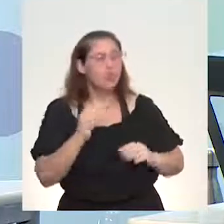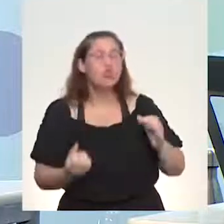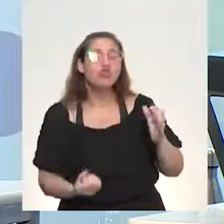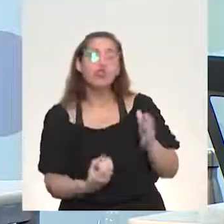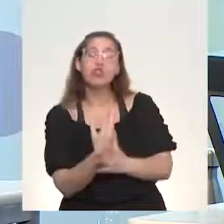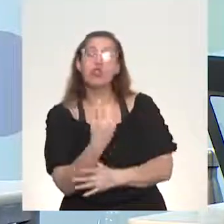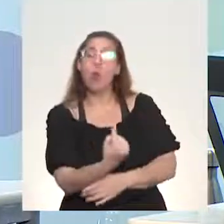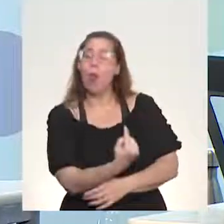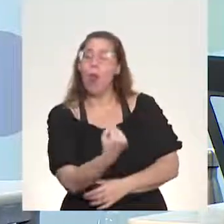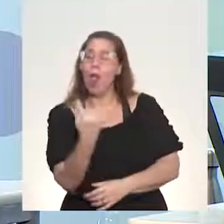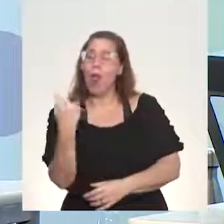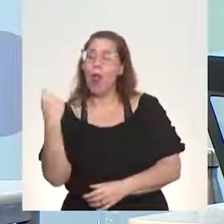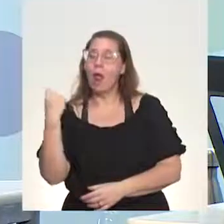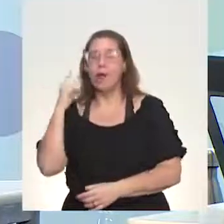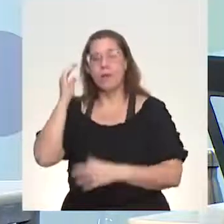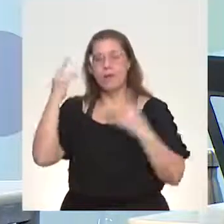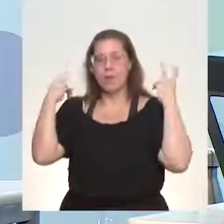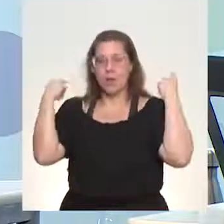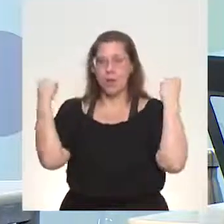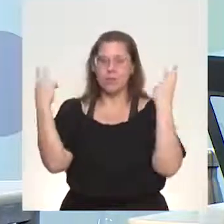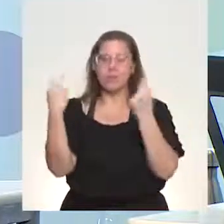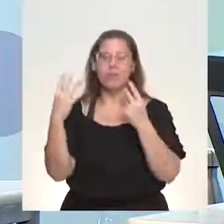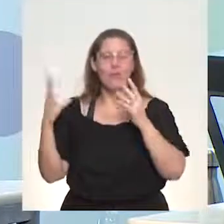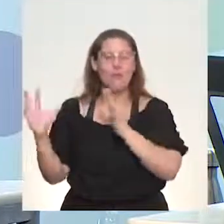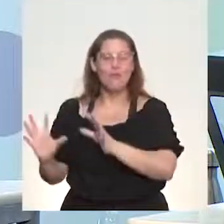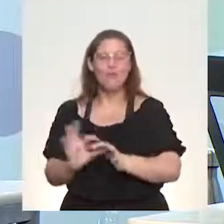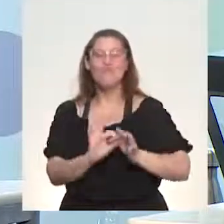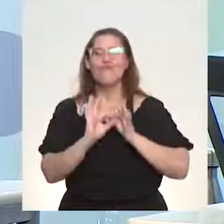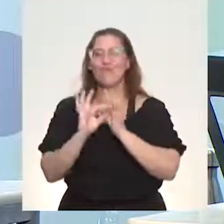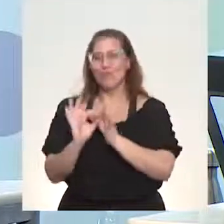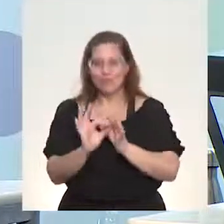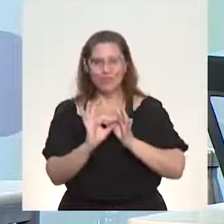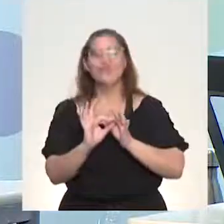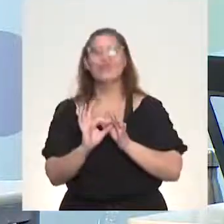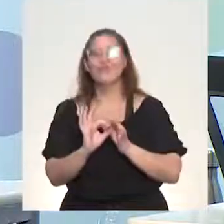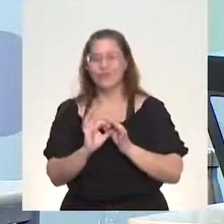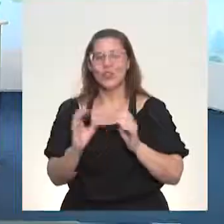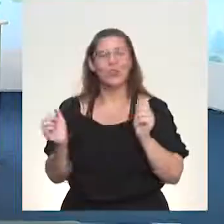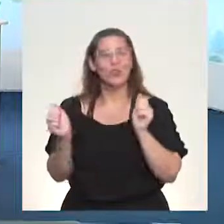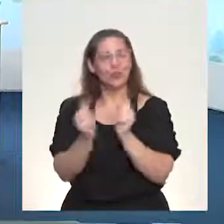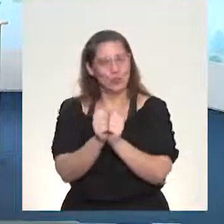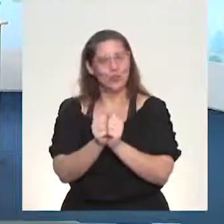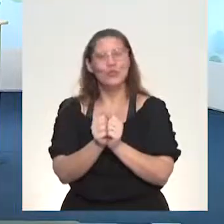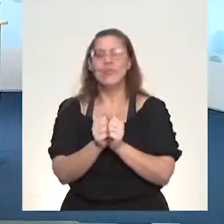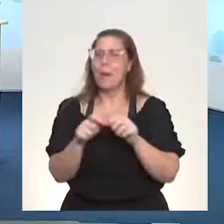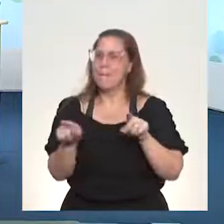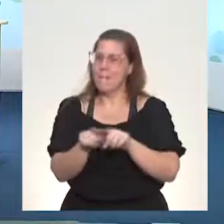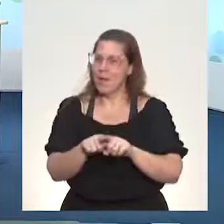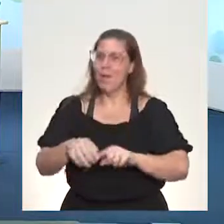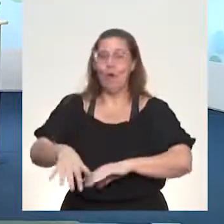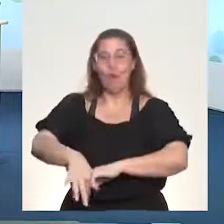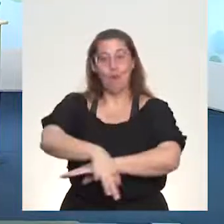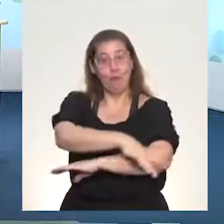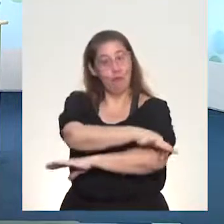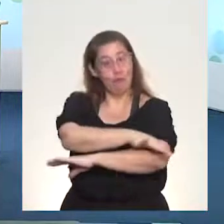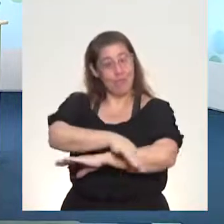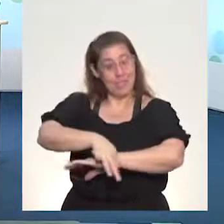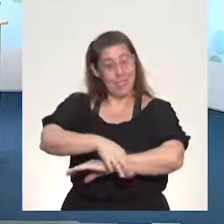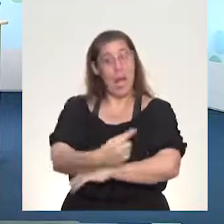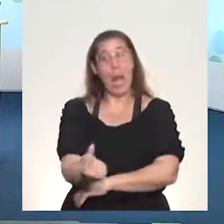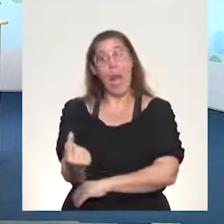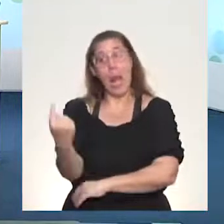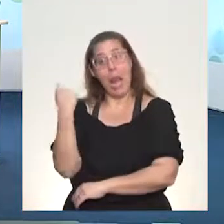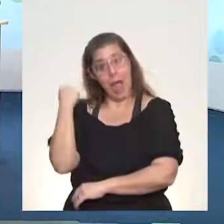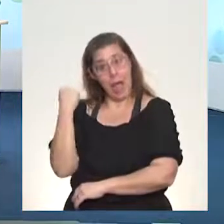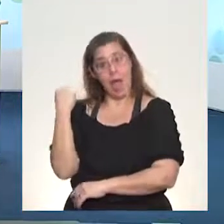ela estava num bate-papo assim, ó, de mano mesmo com a física, entendida a física na